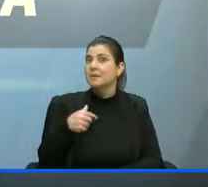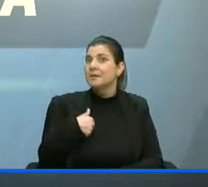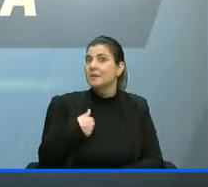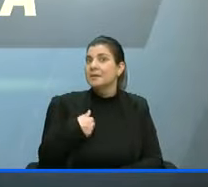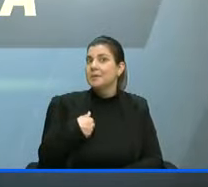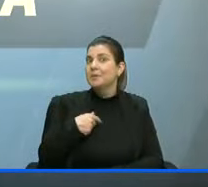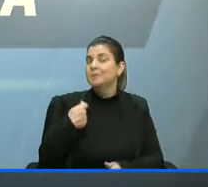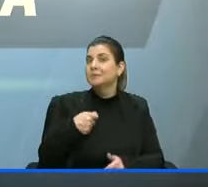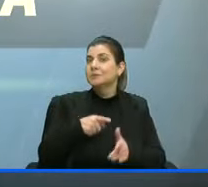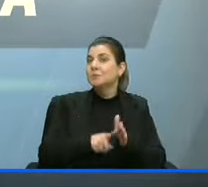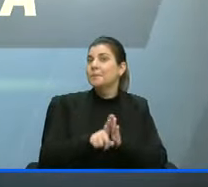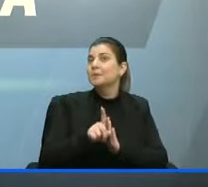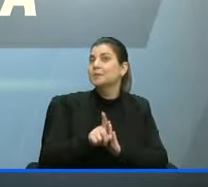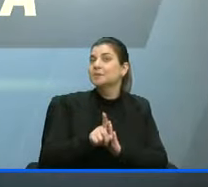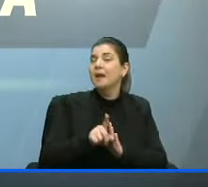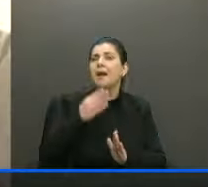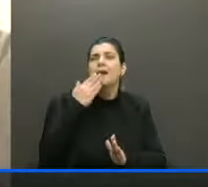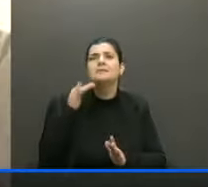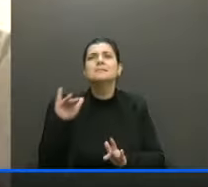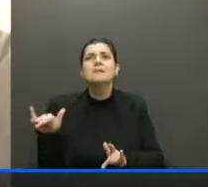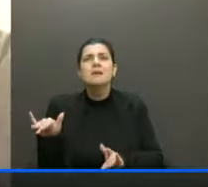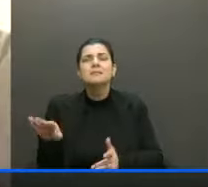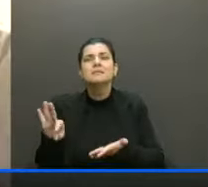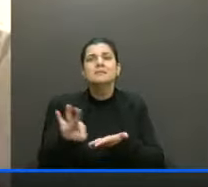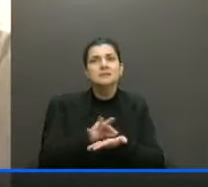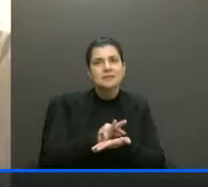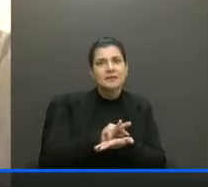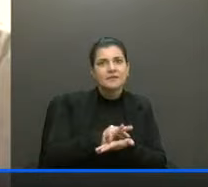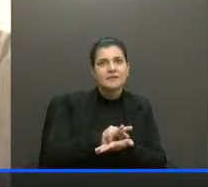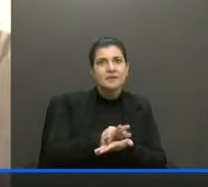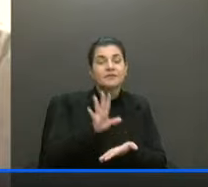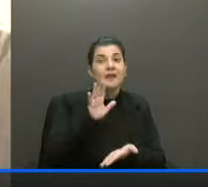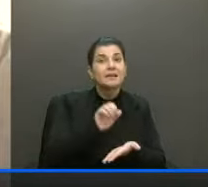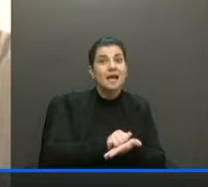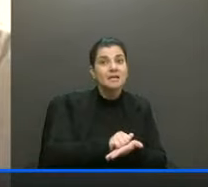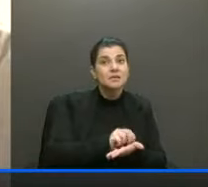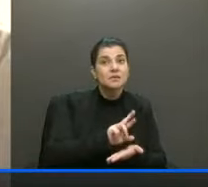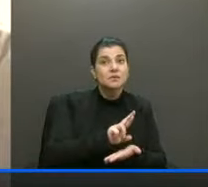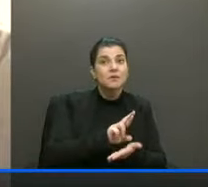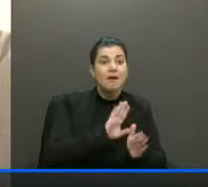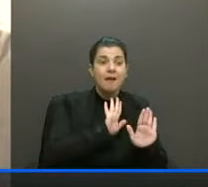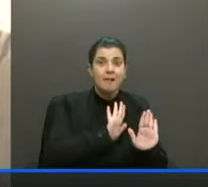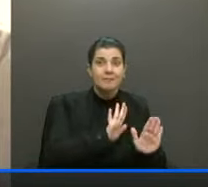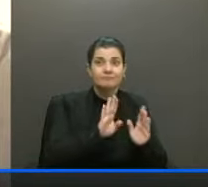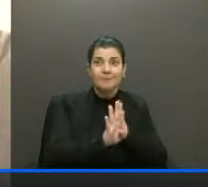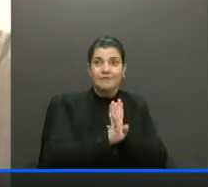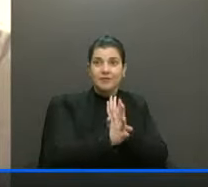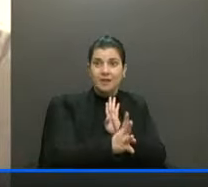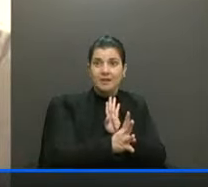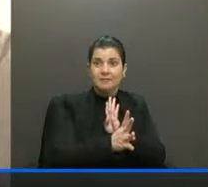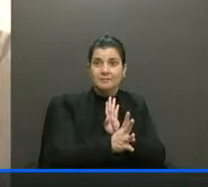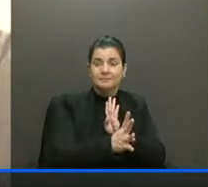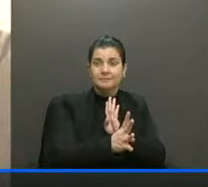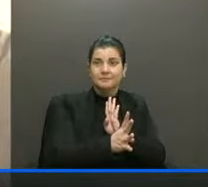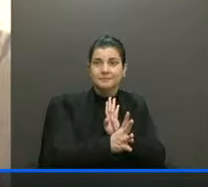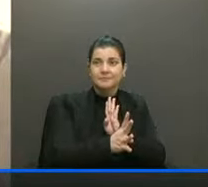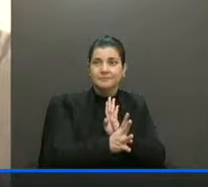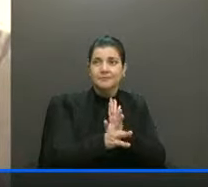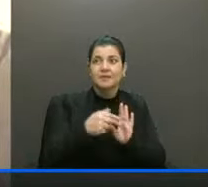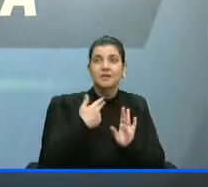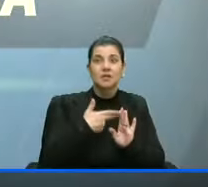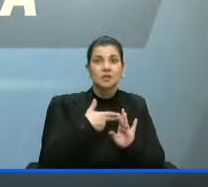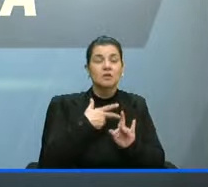de que aquelas crianças que se inscreveram e ficaram em cadastro reserva, ficaram na fila, que foi o que nós